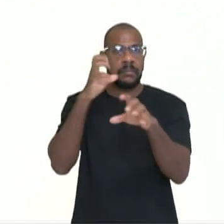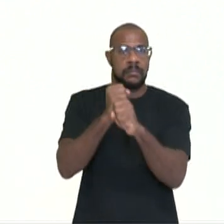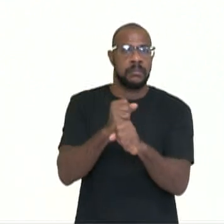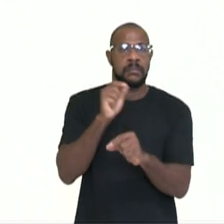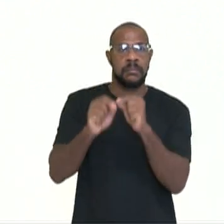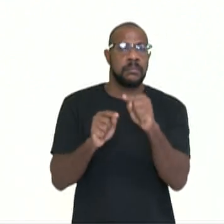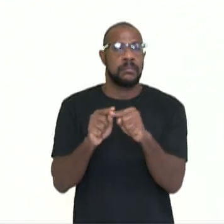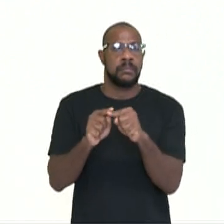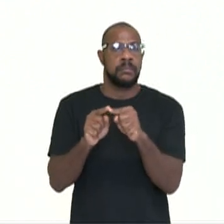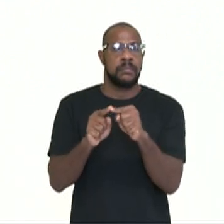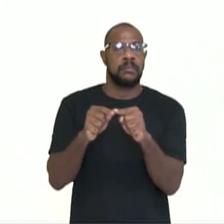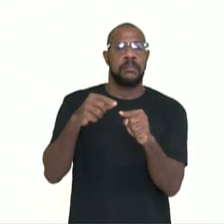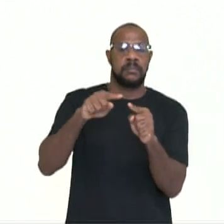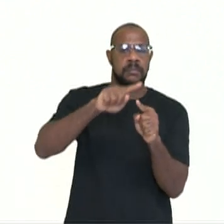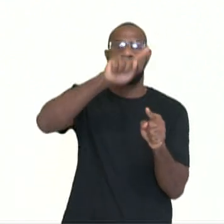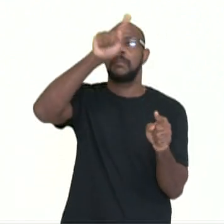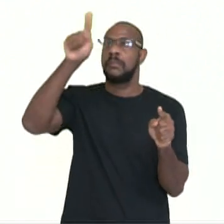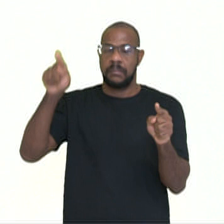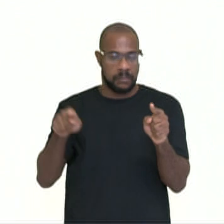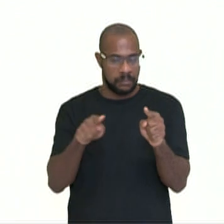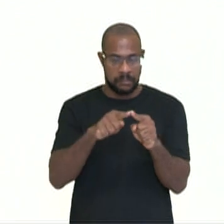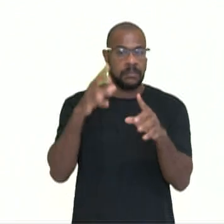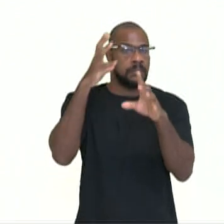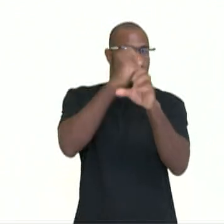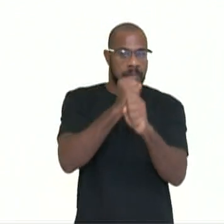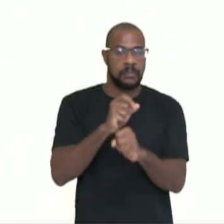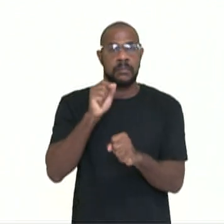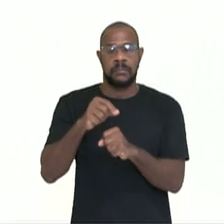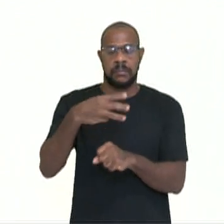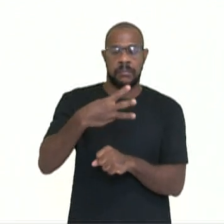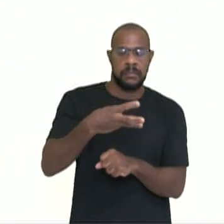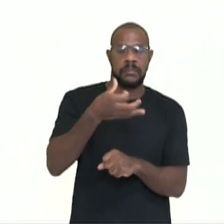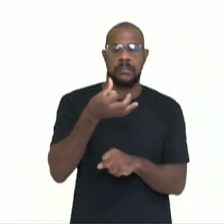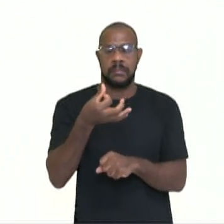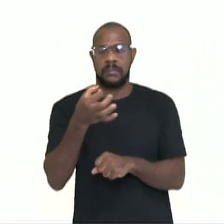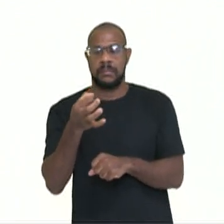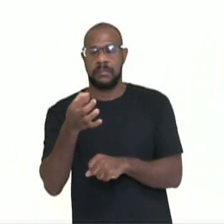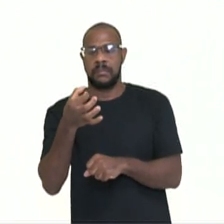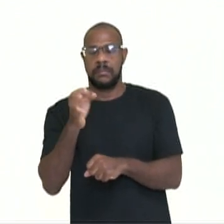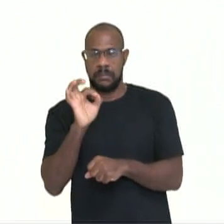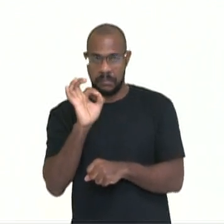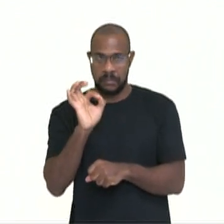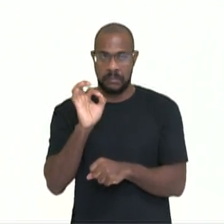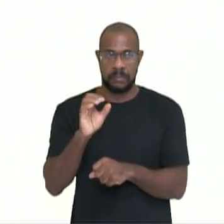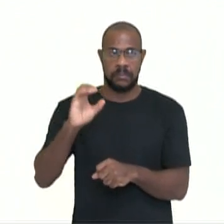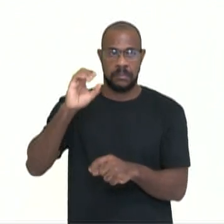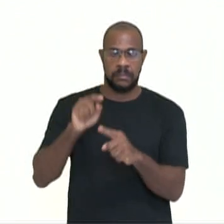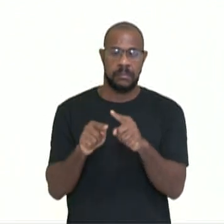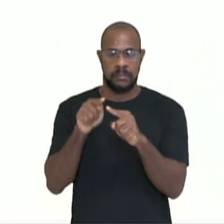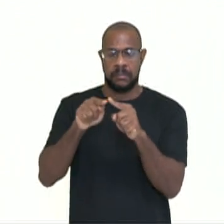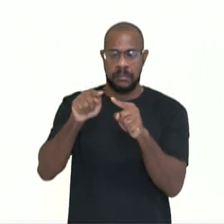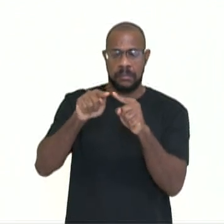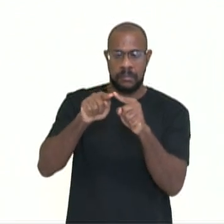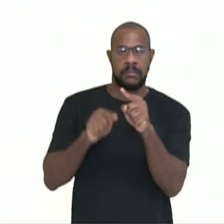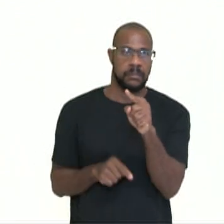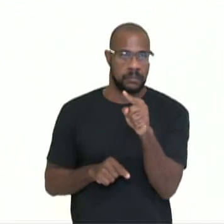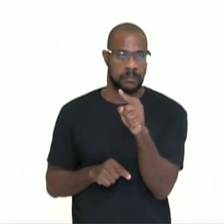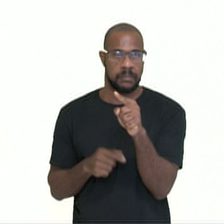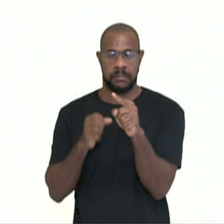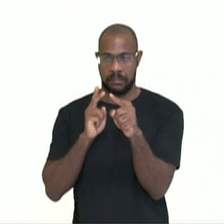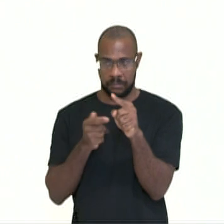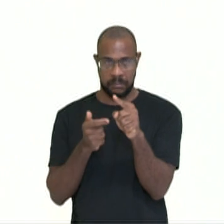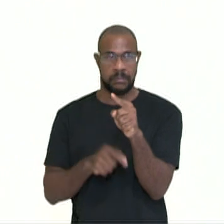de 360 graus. Então, além do comprimento dela, nós também temos aí os graus que são marcados nessa